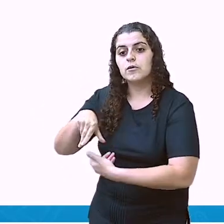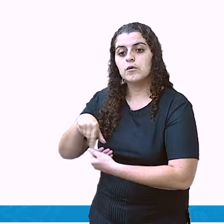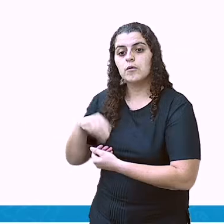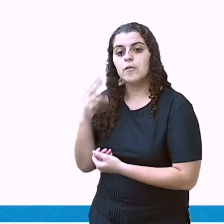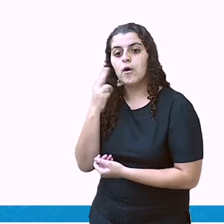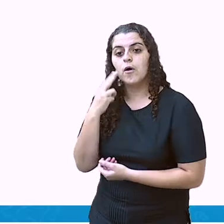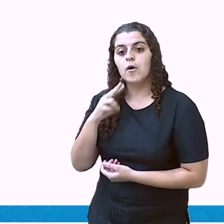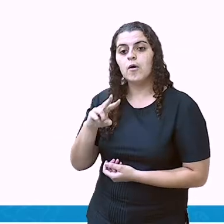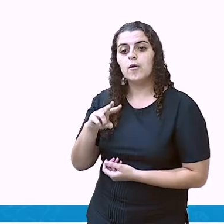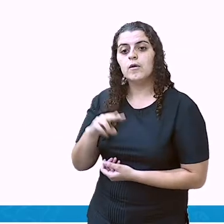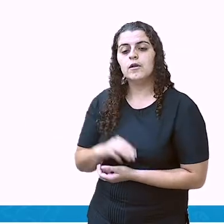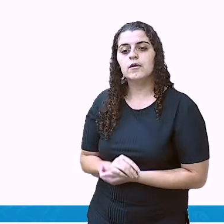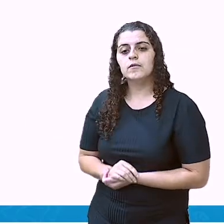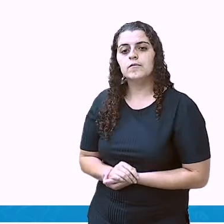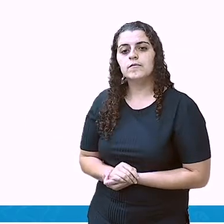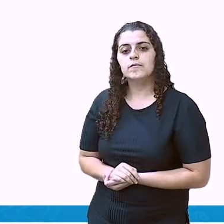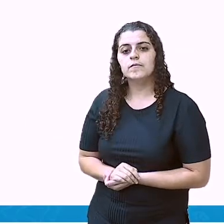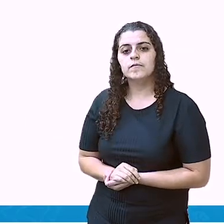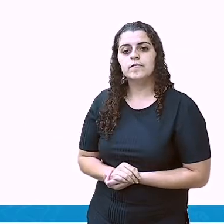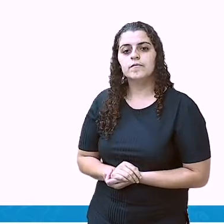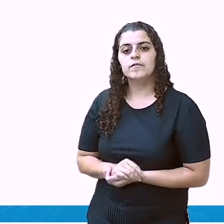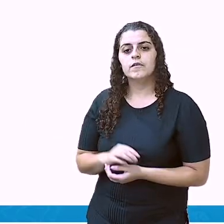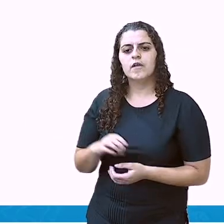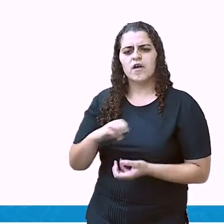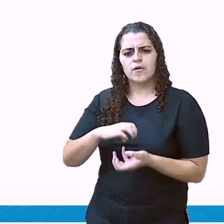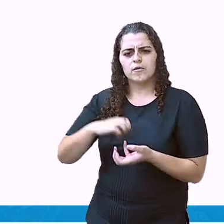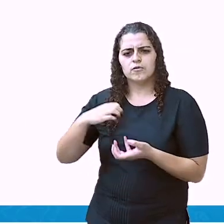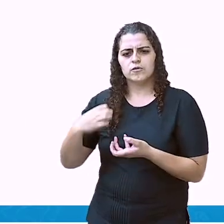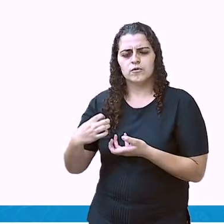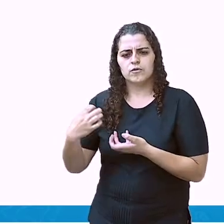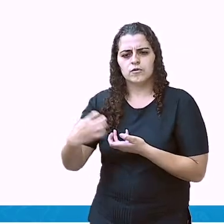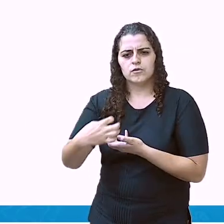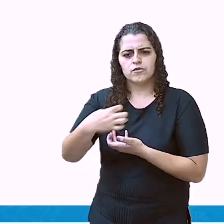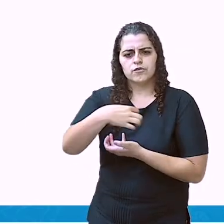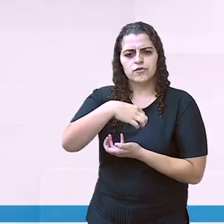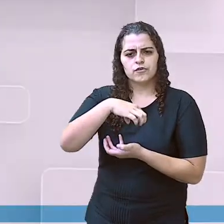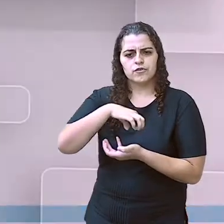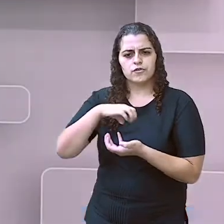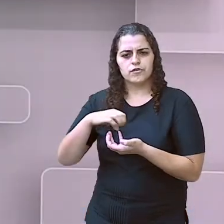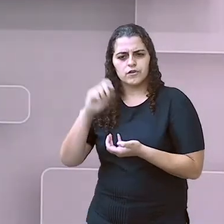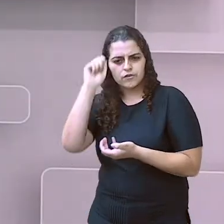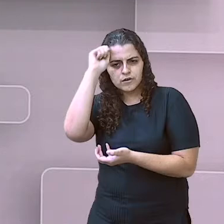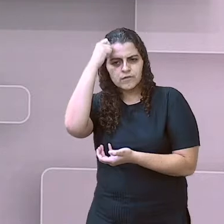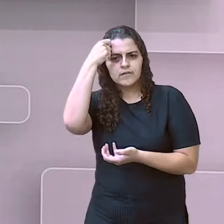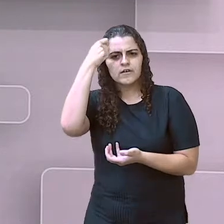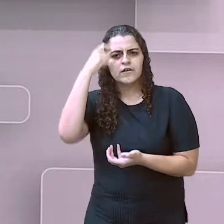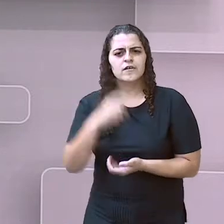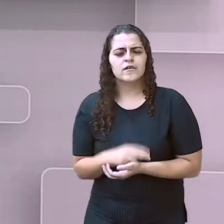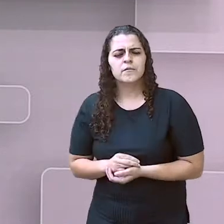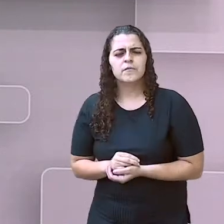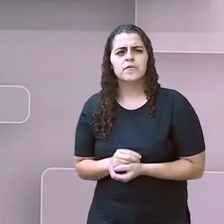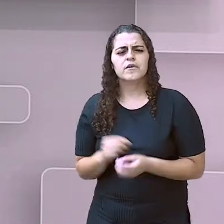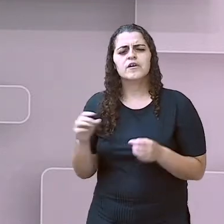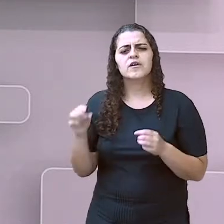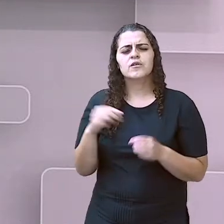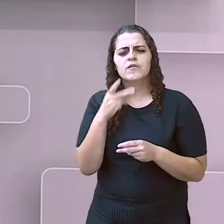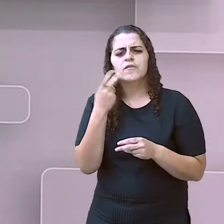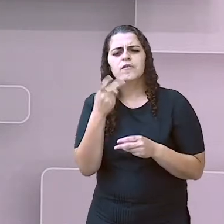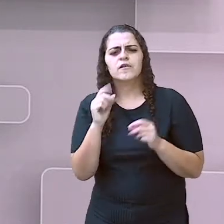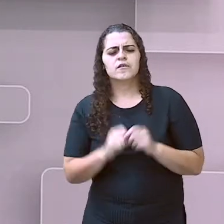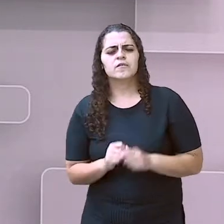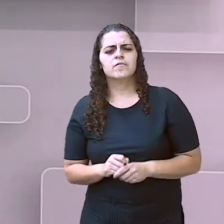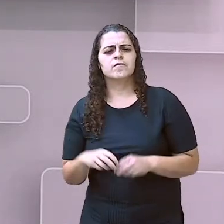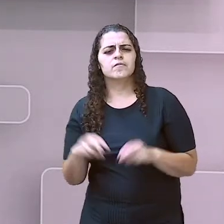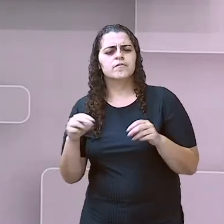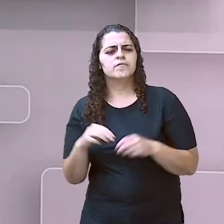desenho do globo, é um continente, a África é um continente. Por que eu estou frisando